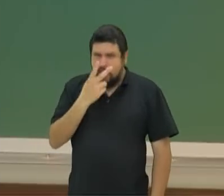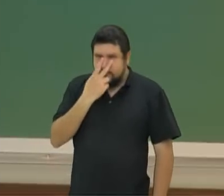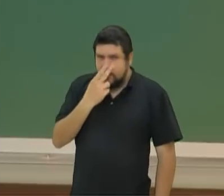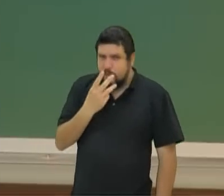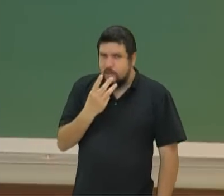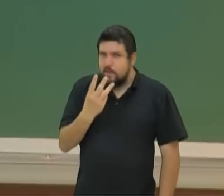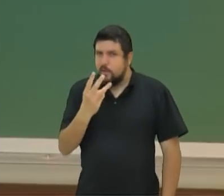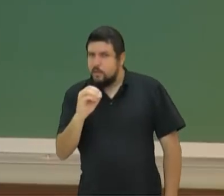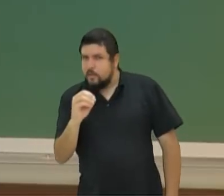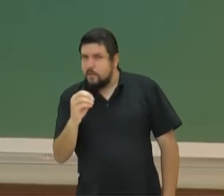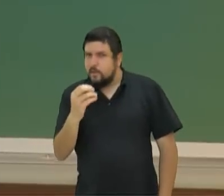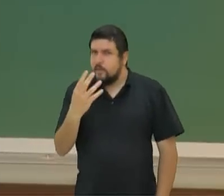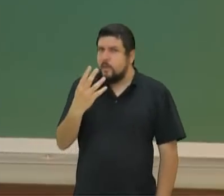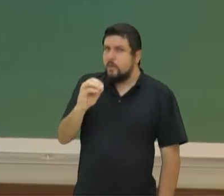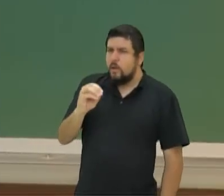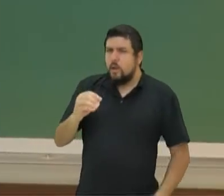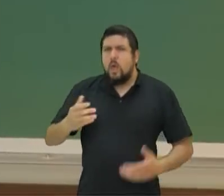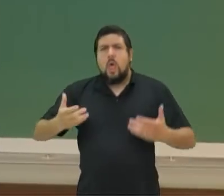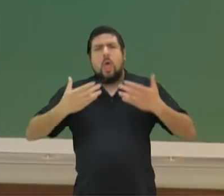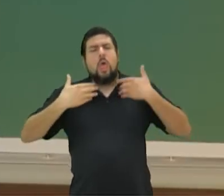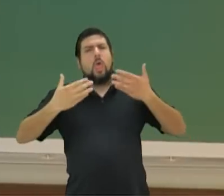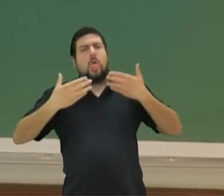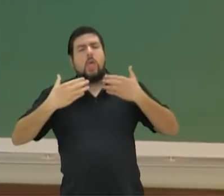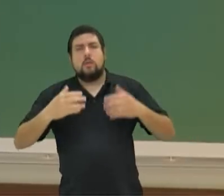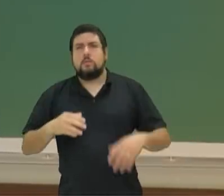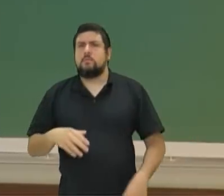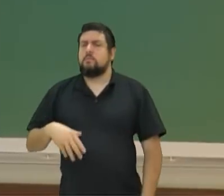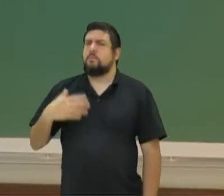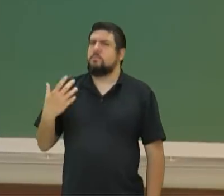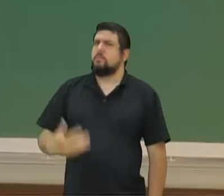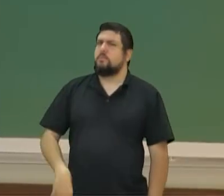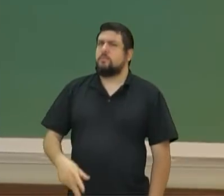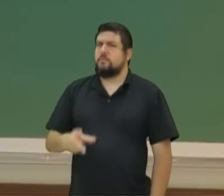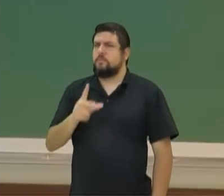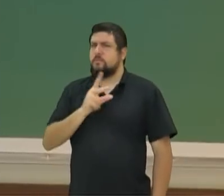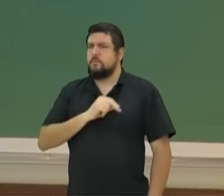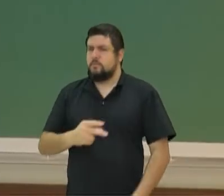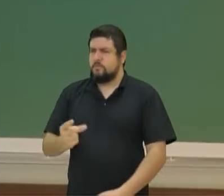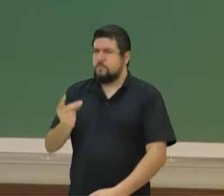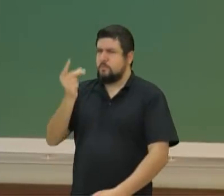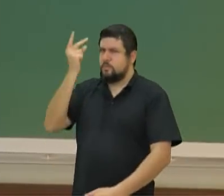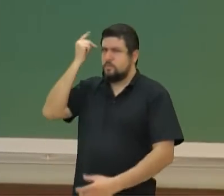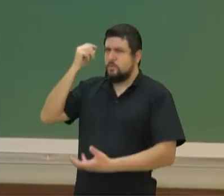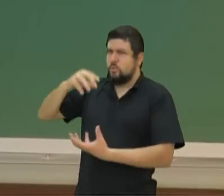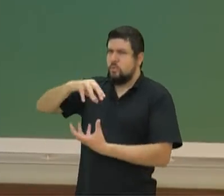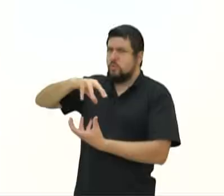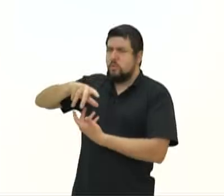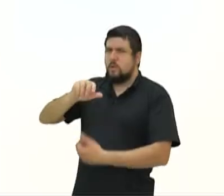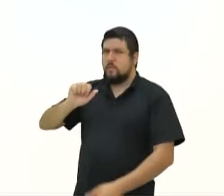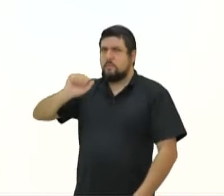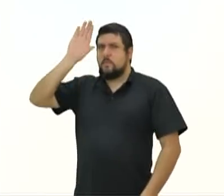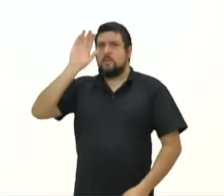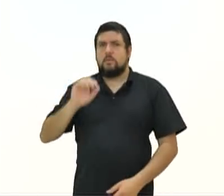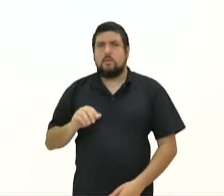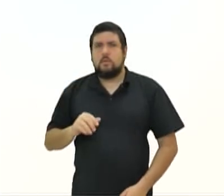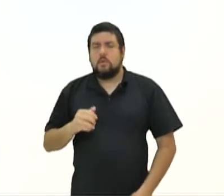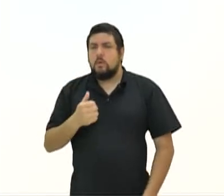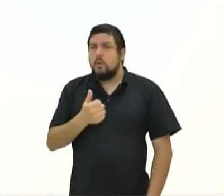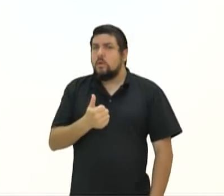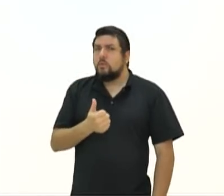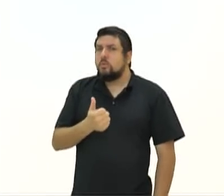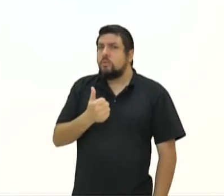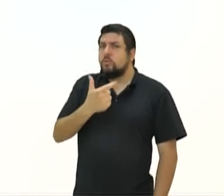é muito calor, é porque você não passou pela Terra naquela época. A temperatura era de aproximadamente 12.000